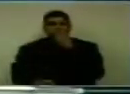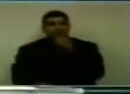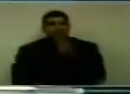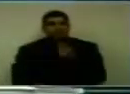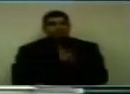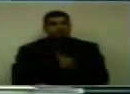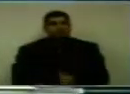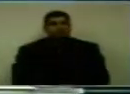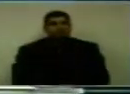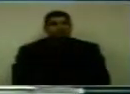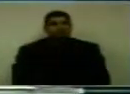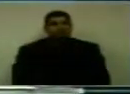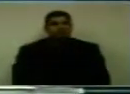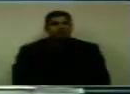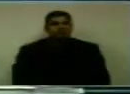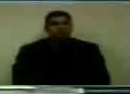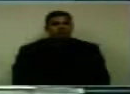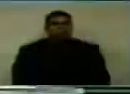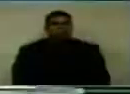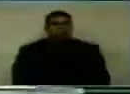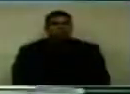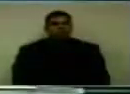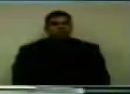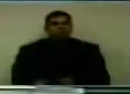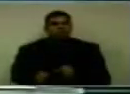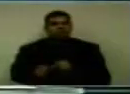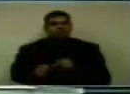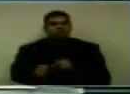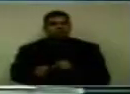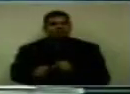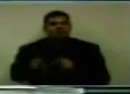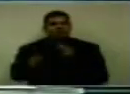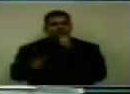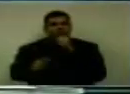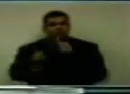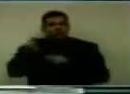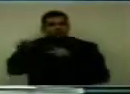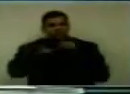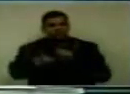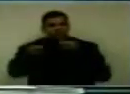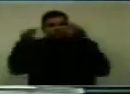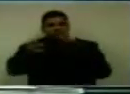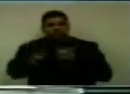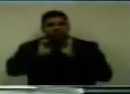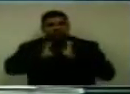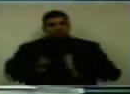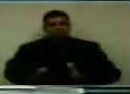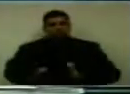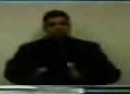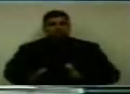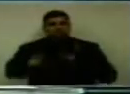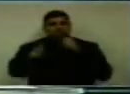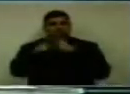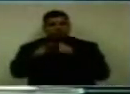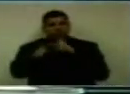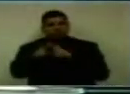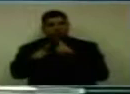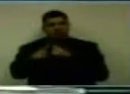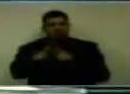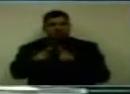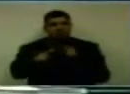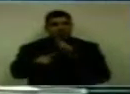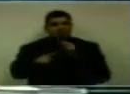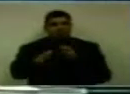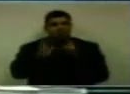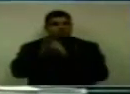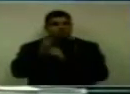com basófia, com fanfarronice. Água tem que ser tratada com seriedade. Problema complexo